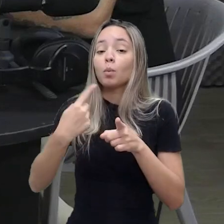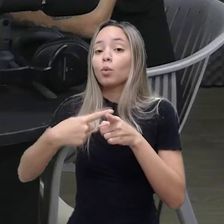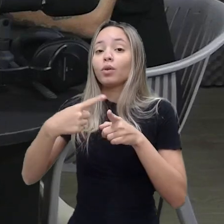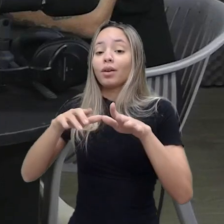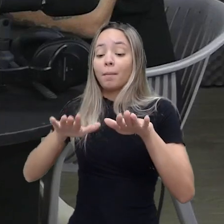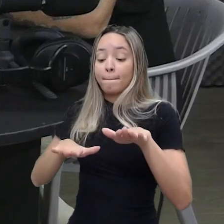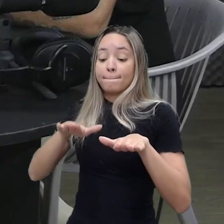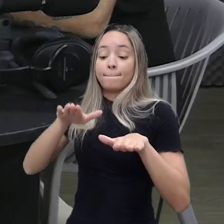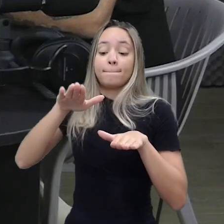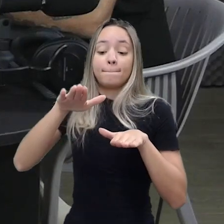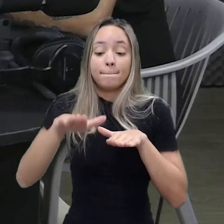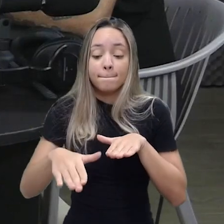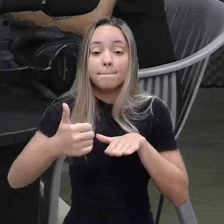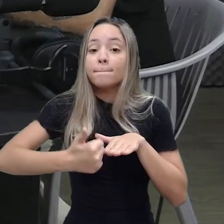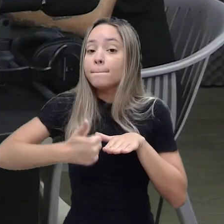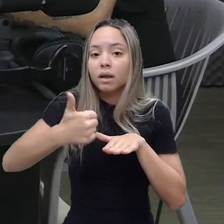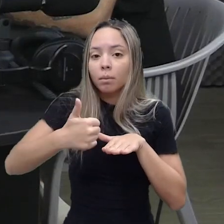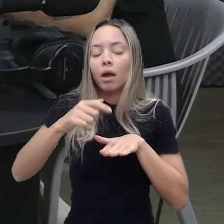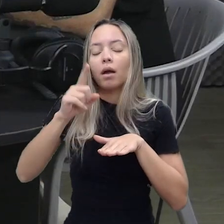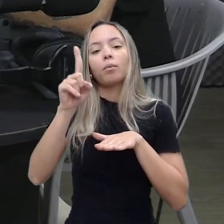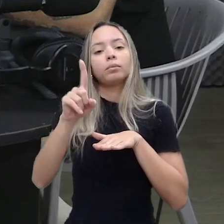passo para a gente